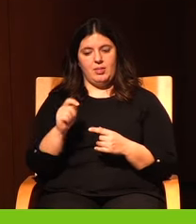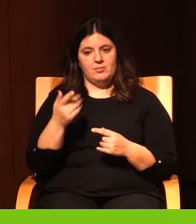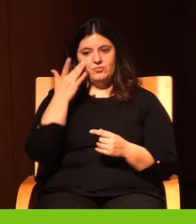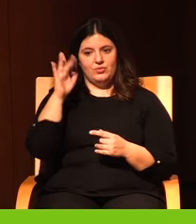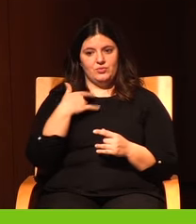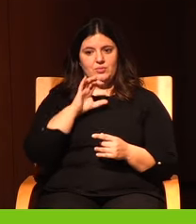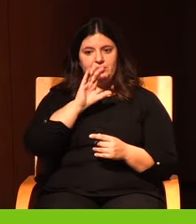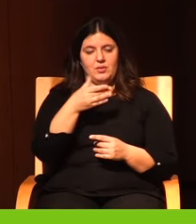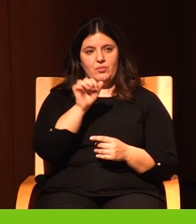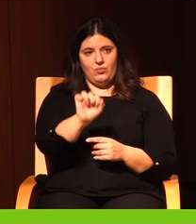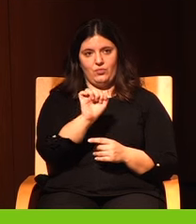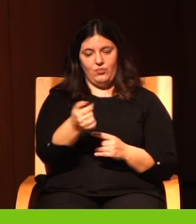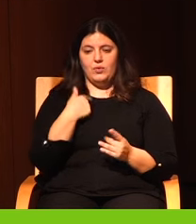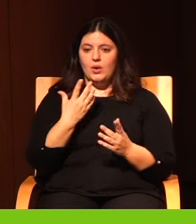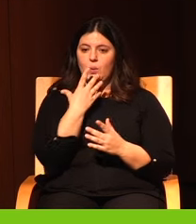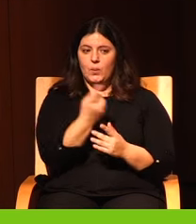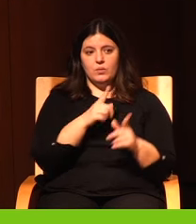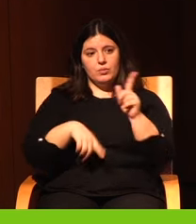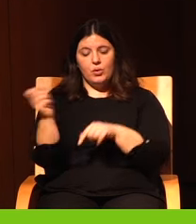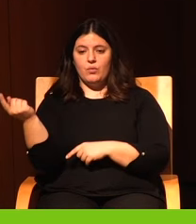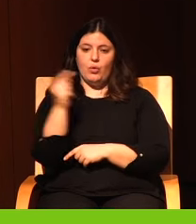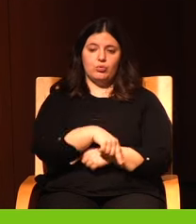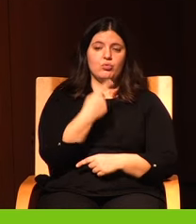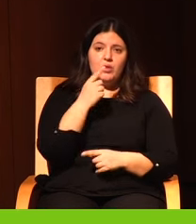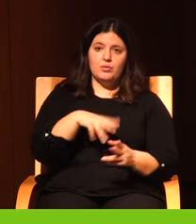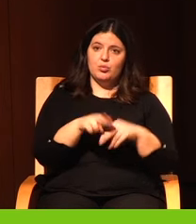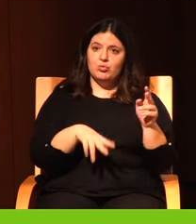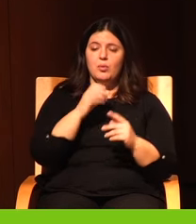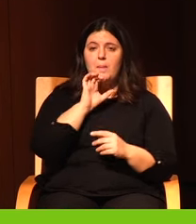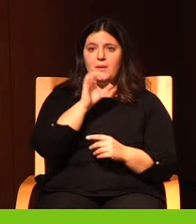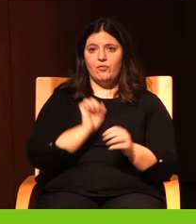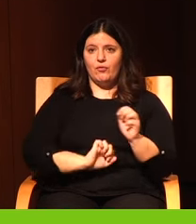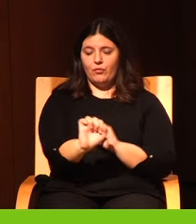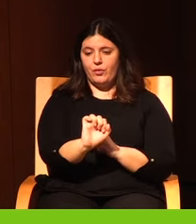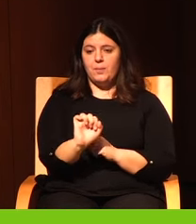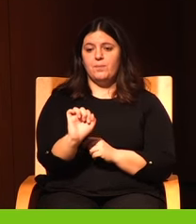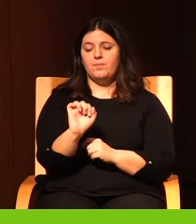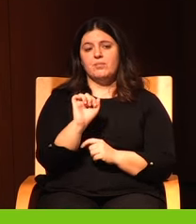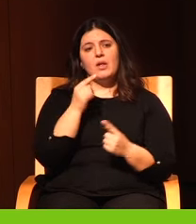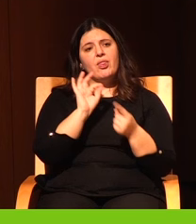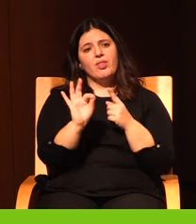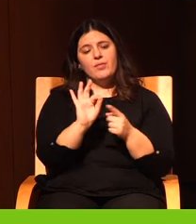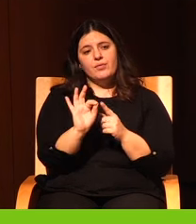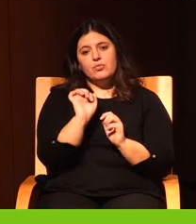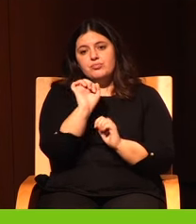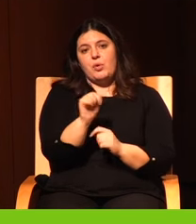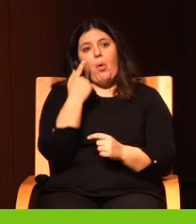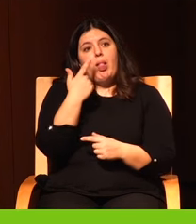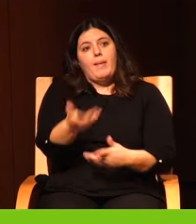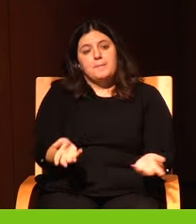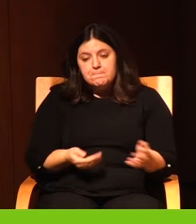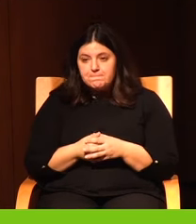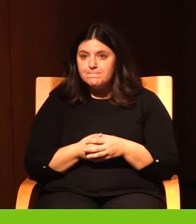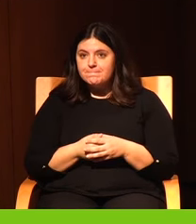terra Almeida Garret que se exilou que emigrou e que voltou para construir o seu país Almeida Garret feminista ve só